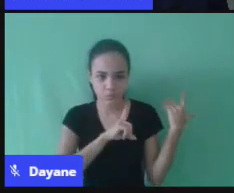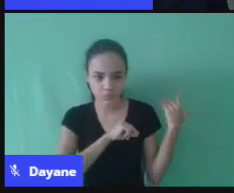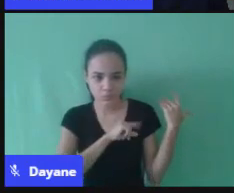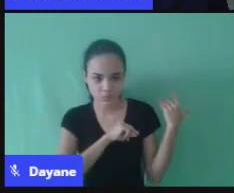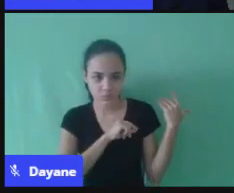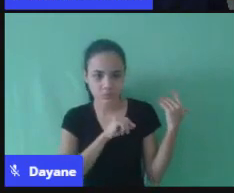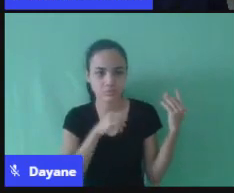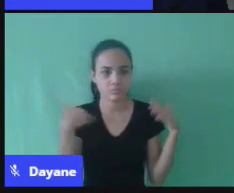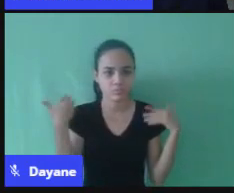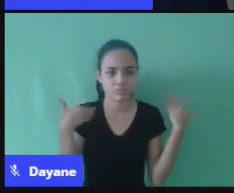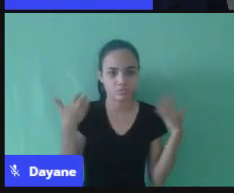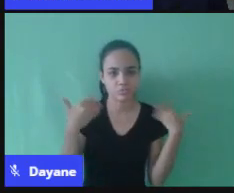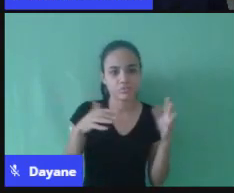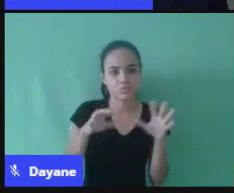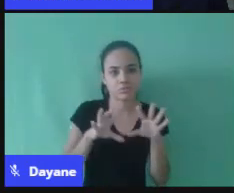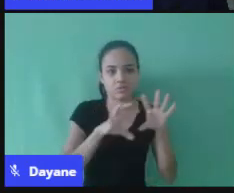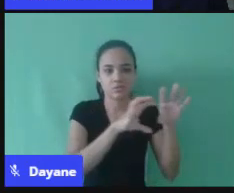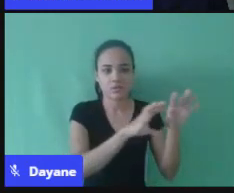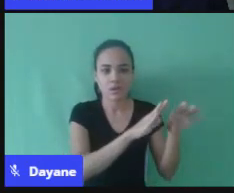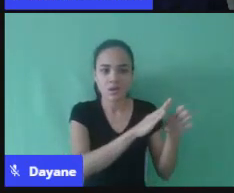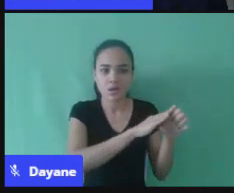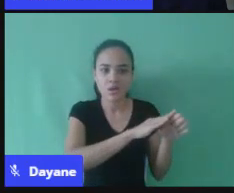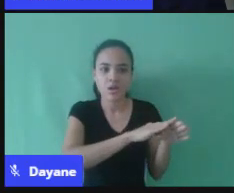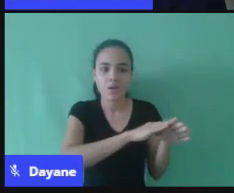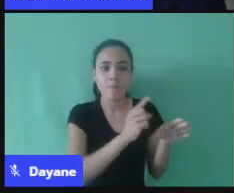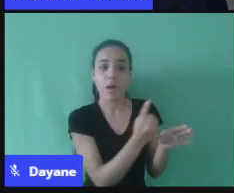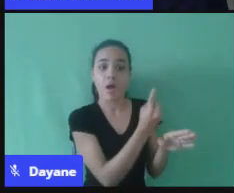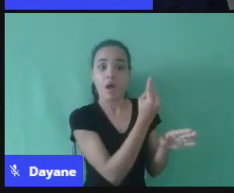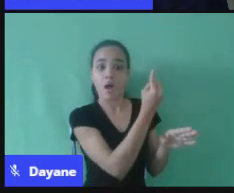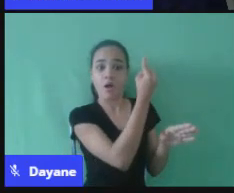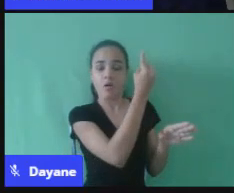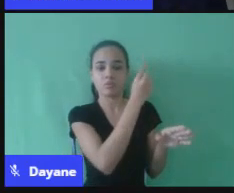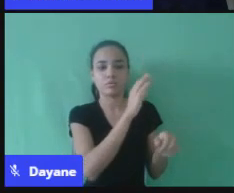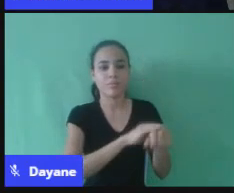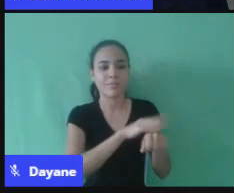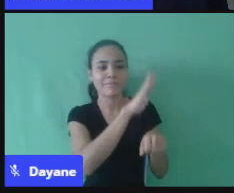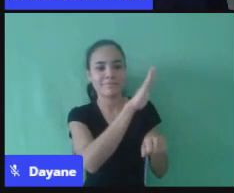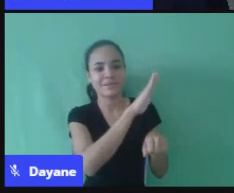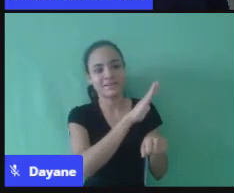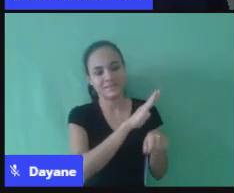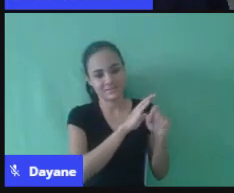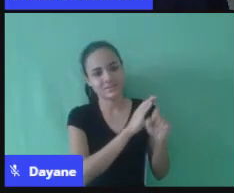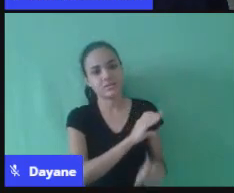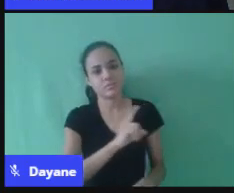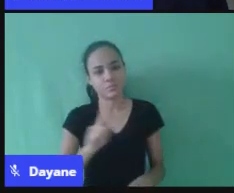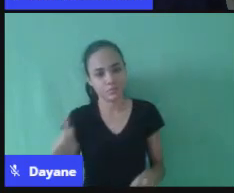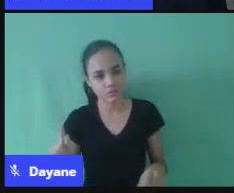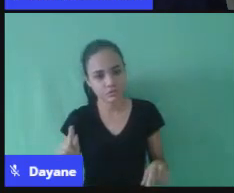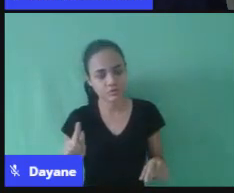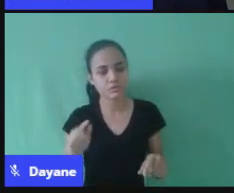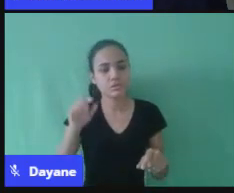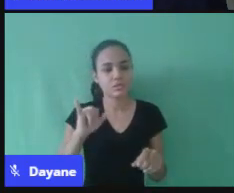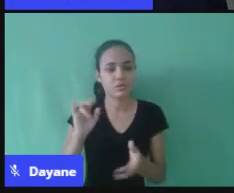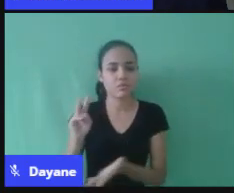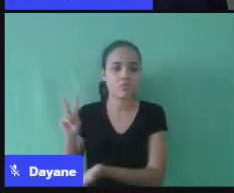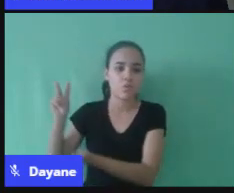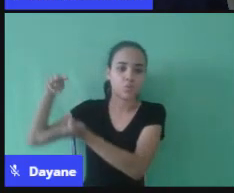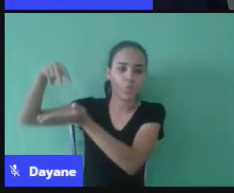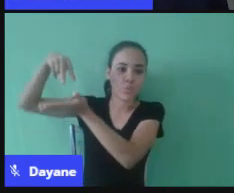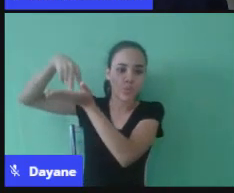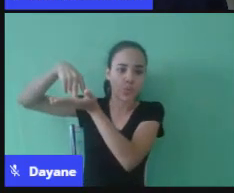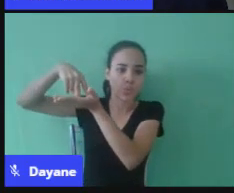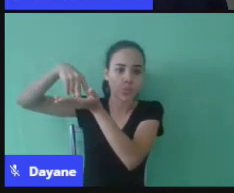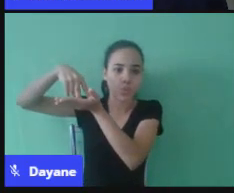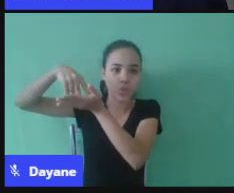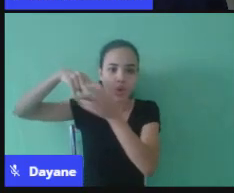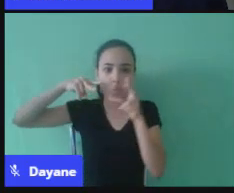Grande. De lá, se você olhar o horizonte, você vê parte da cidade. Então, seria uma parte do Planalto,